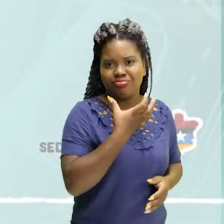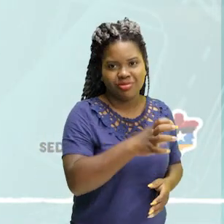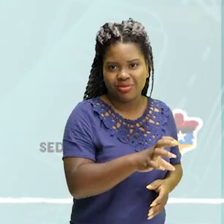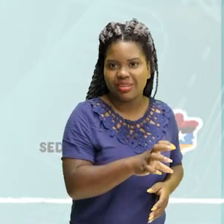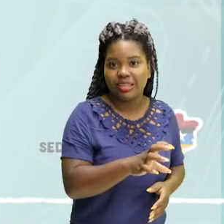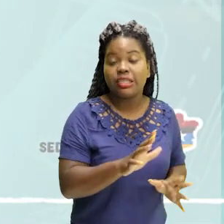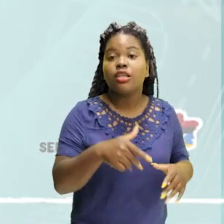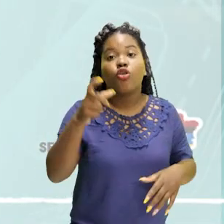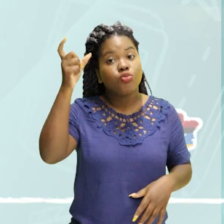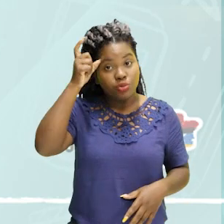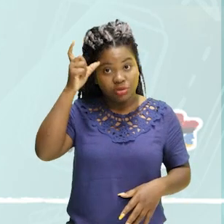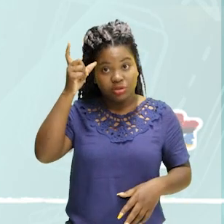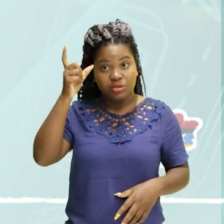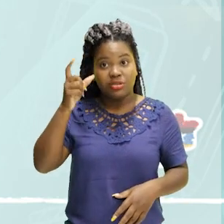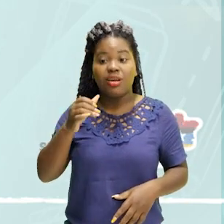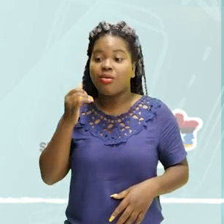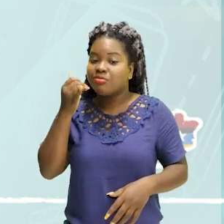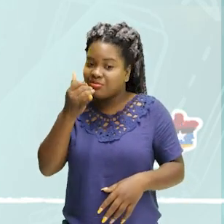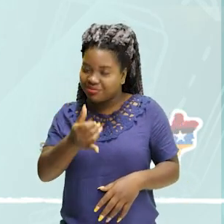por ti?